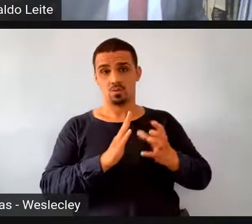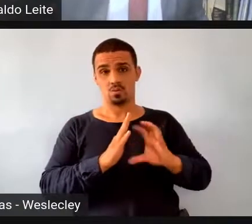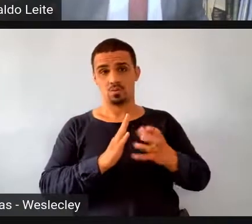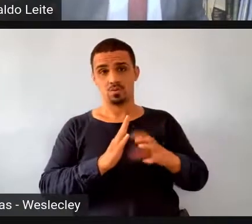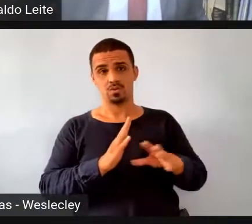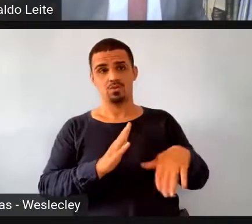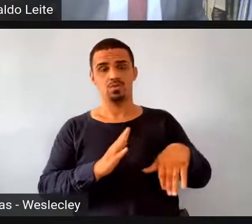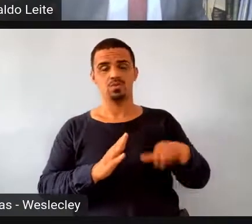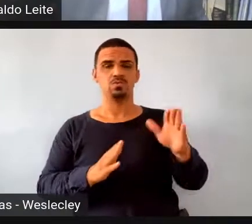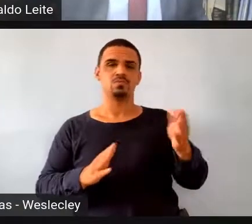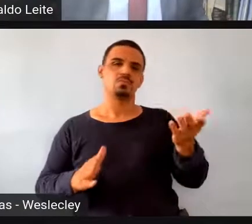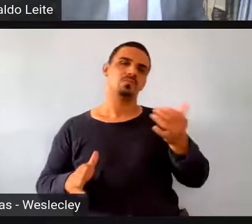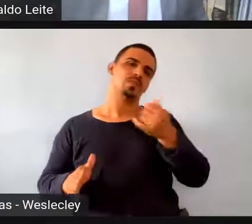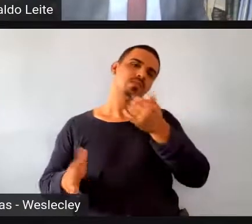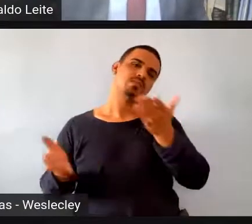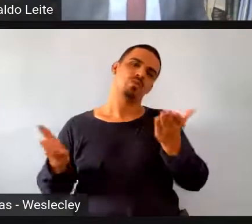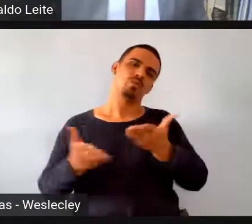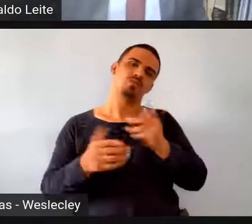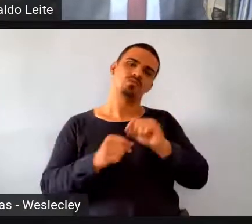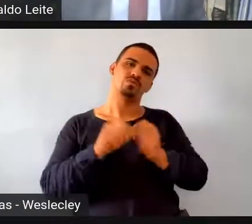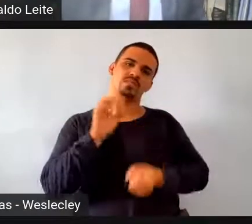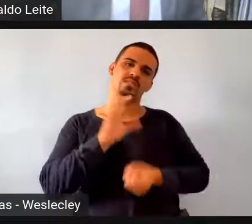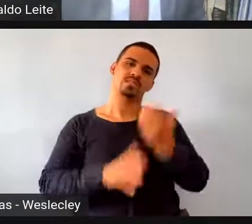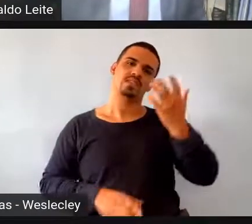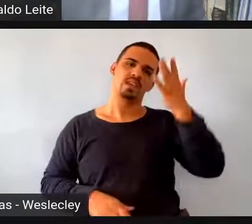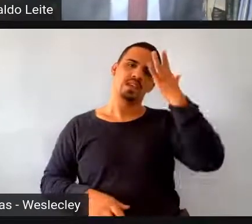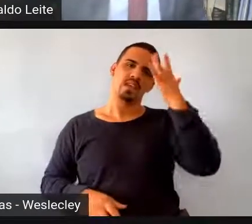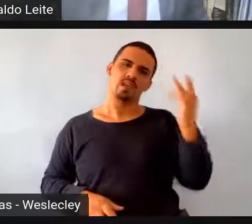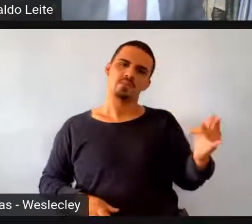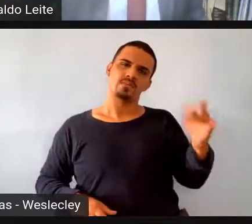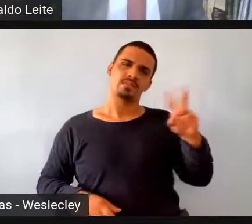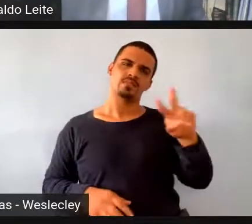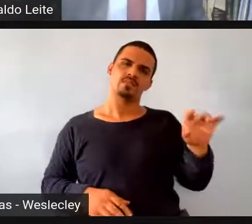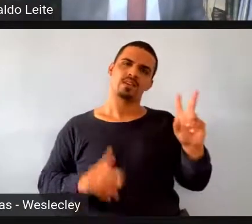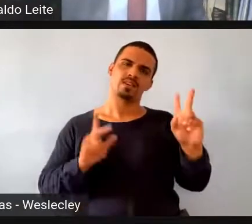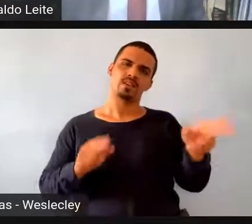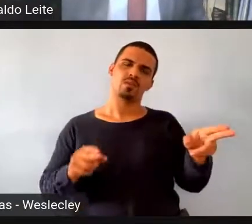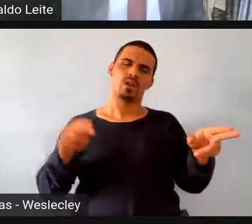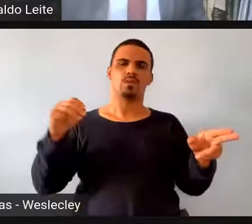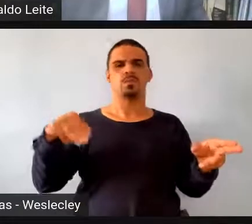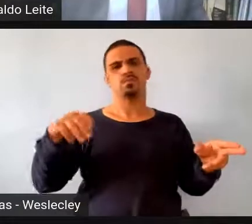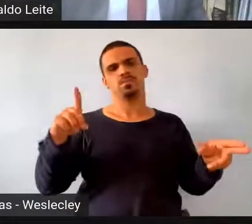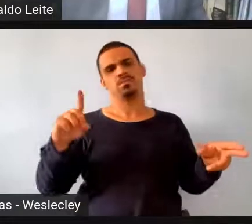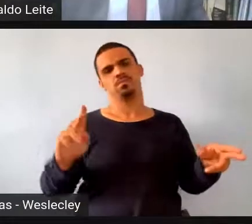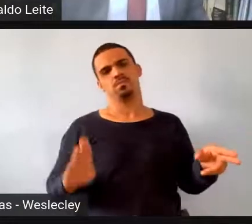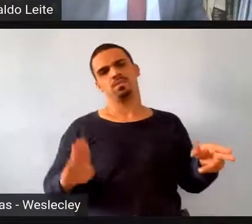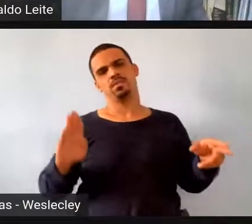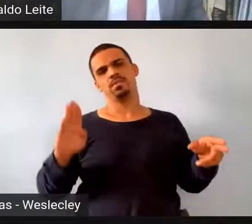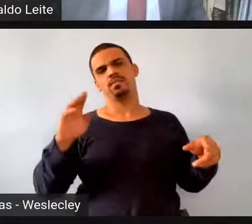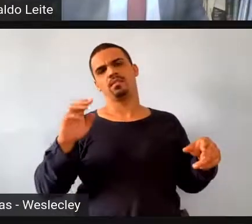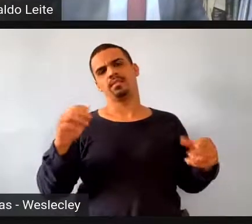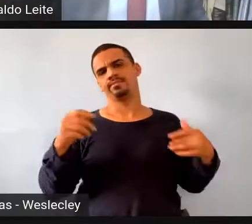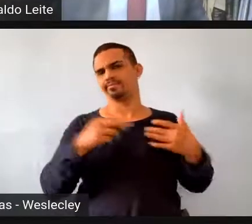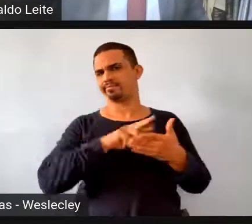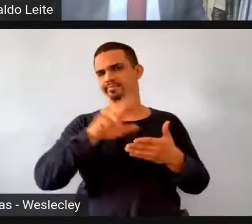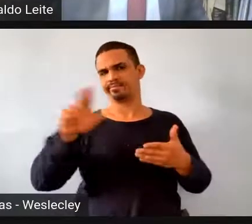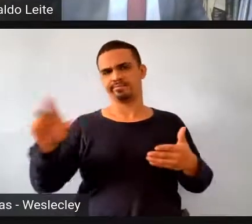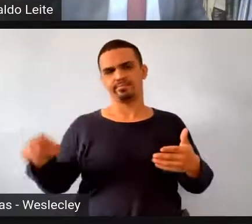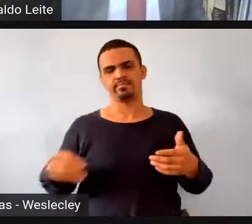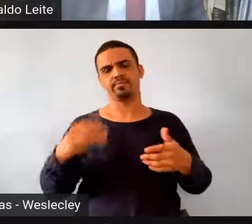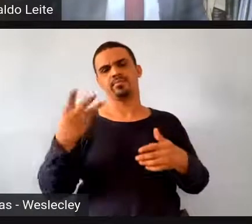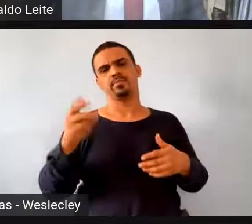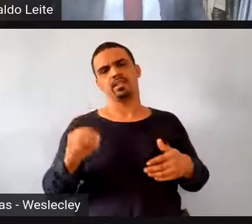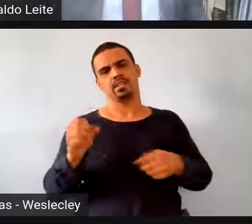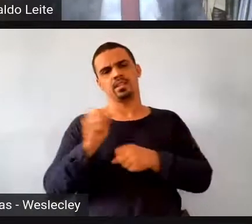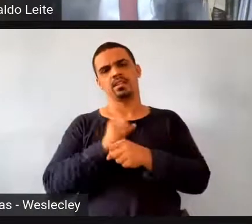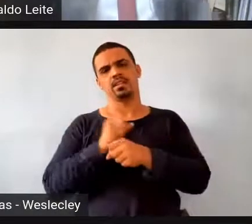noite para o dia e vai receber o mesmo dinheiro que recebe o MDB, o PT e tal, que estão há 30, 40 anos na